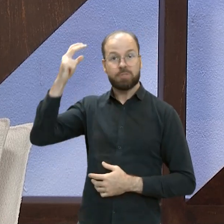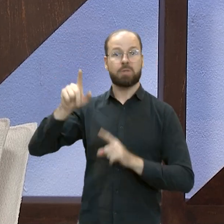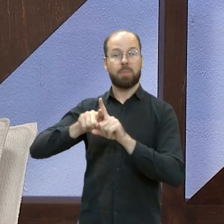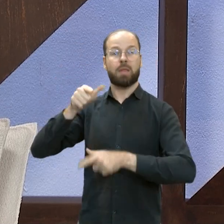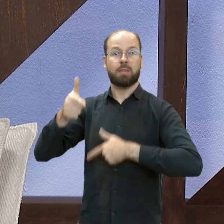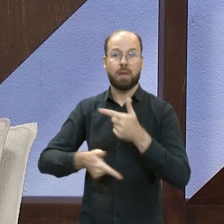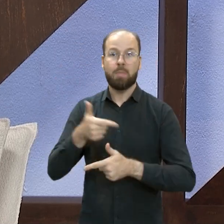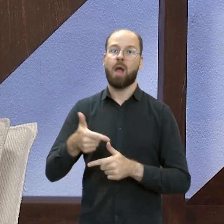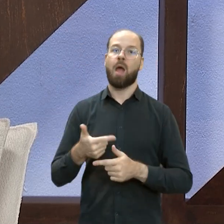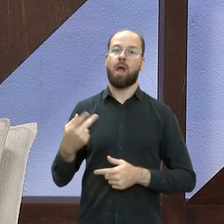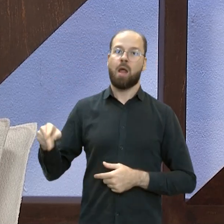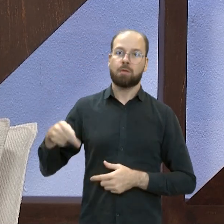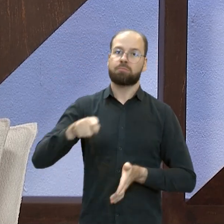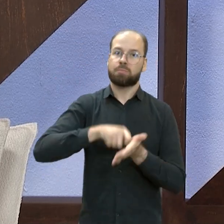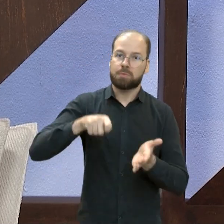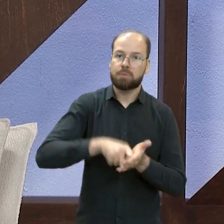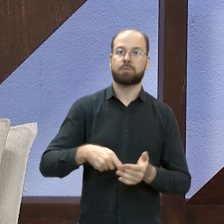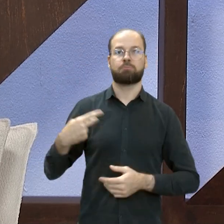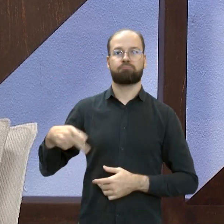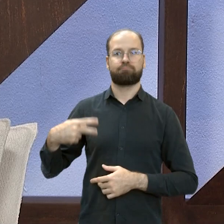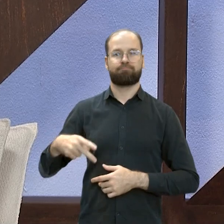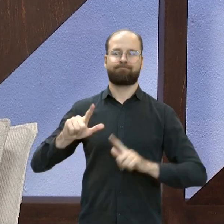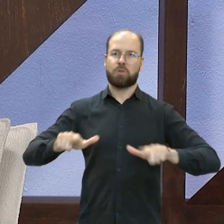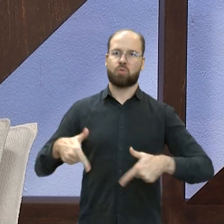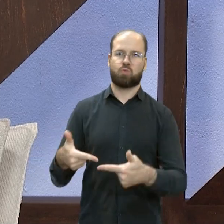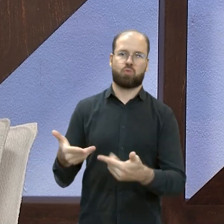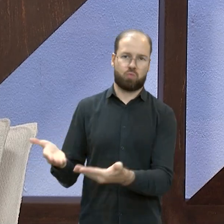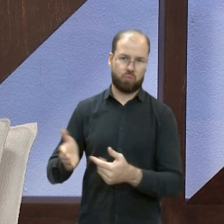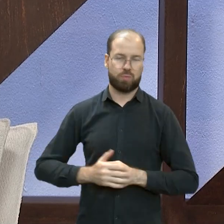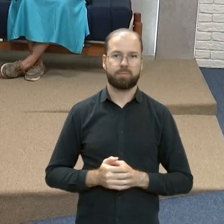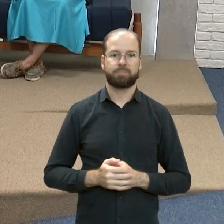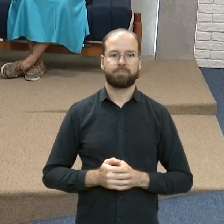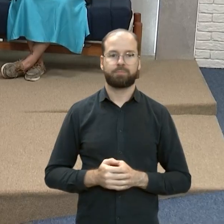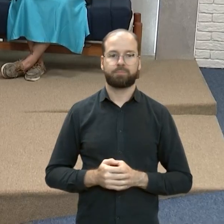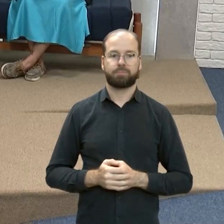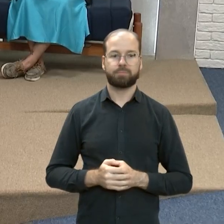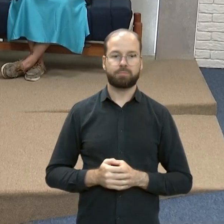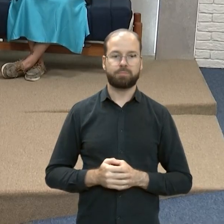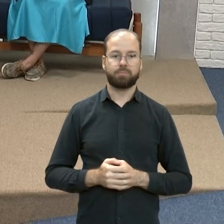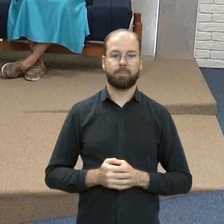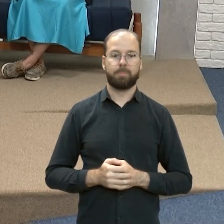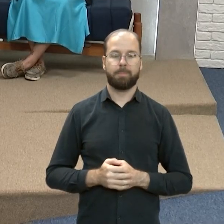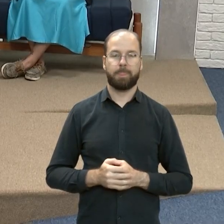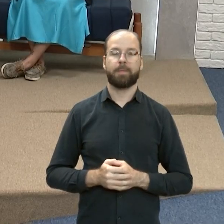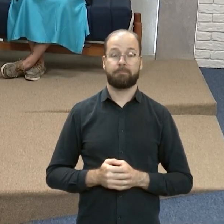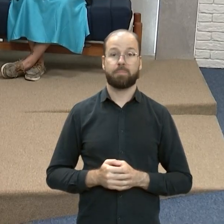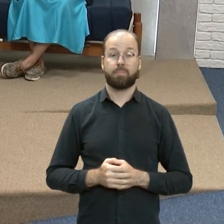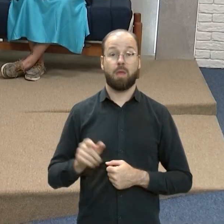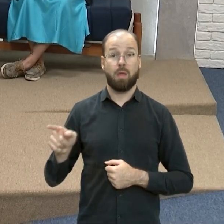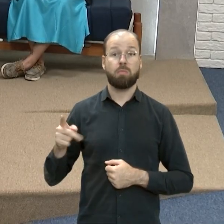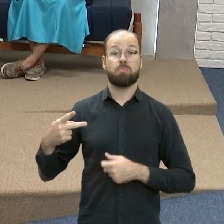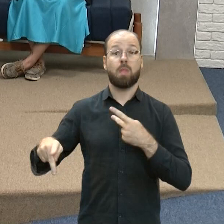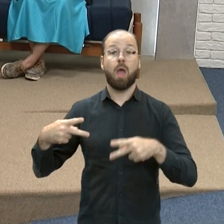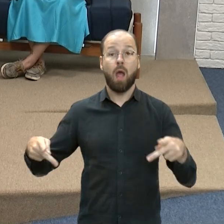trabalho, enquanto escrita. E é isso, né? E como que a gente pode conhecer a obra da Leodegária?